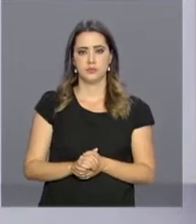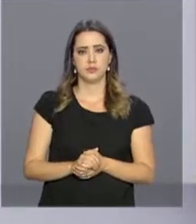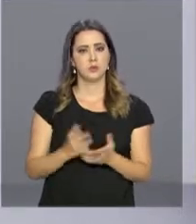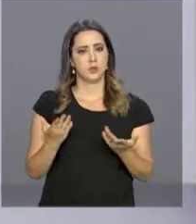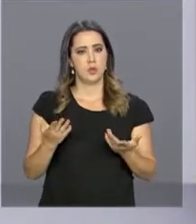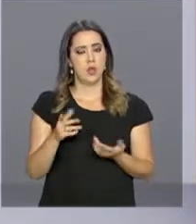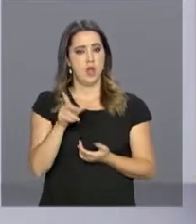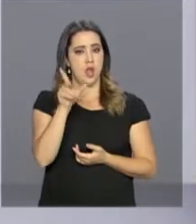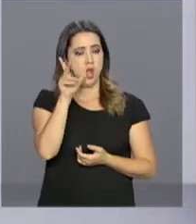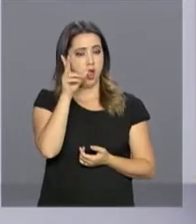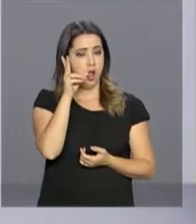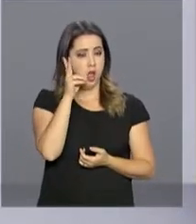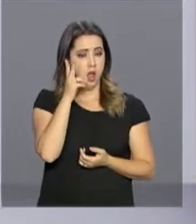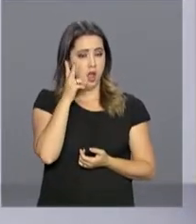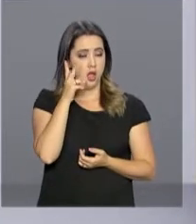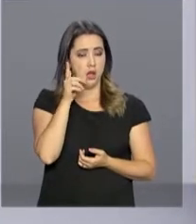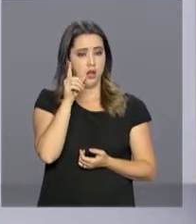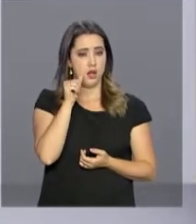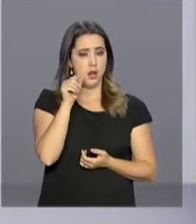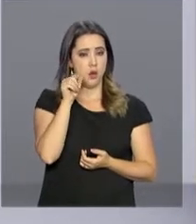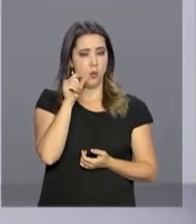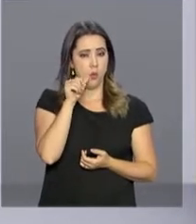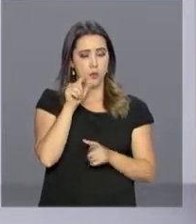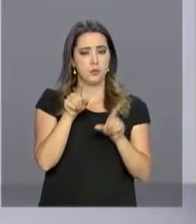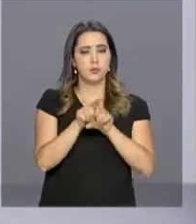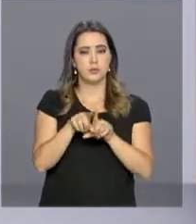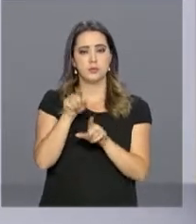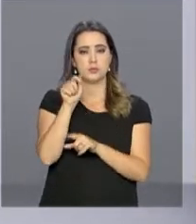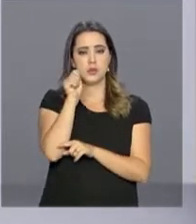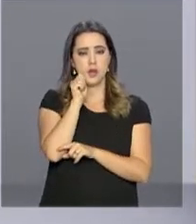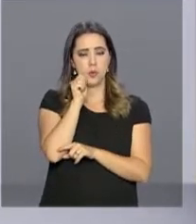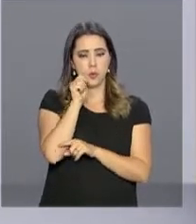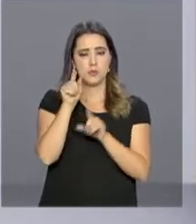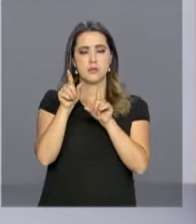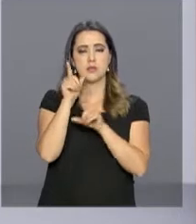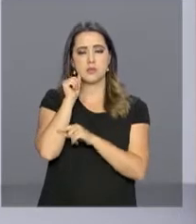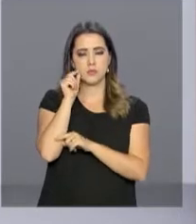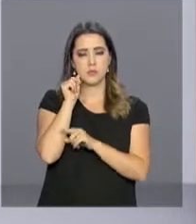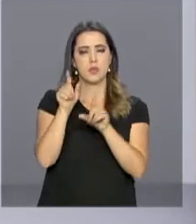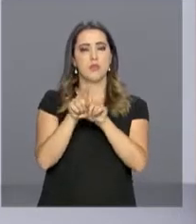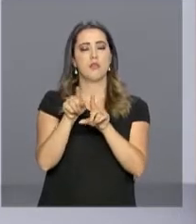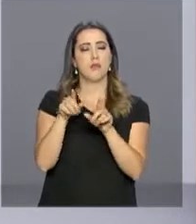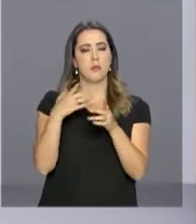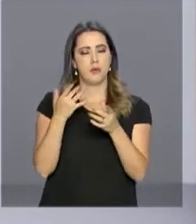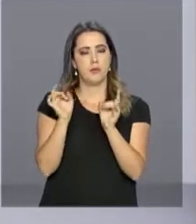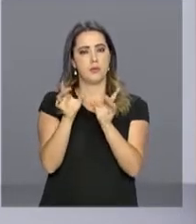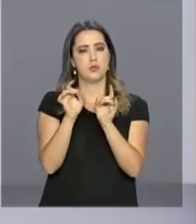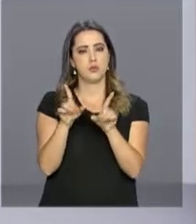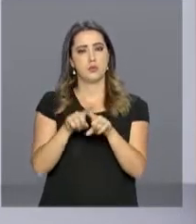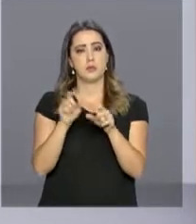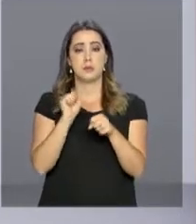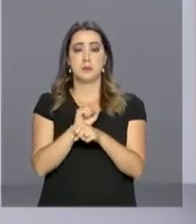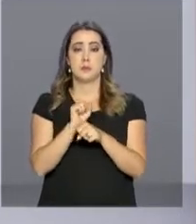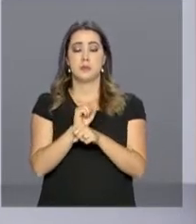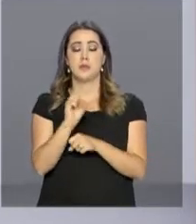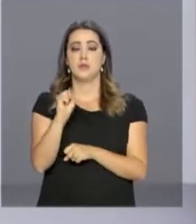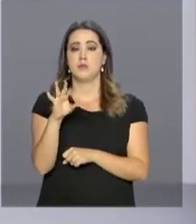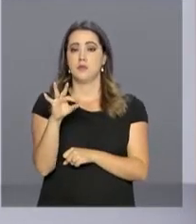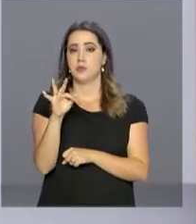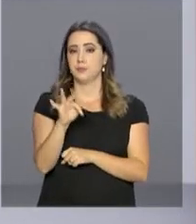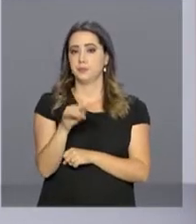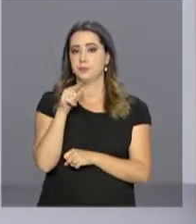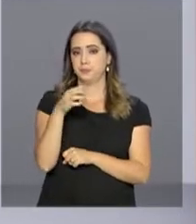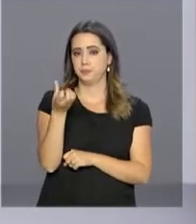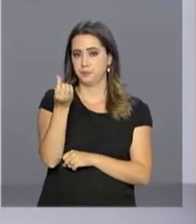de alagoas também está na lista das empresas que serão leiloadas mas aguarda a decisão do supremo tribunal federal as seis companhias